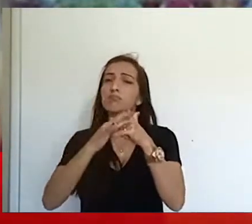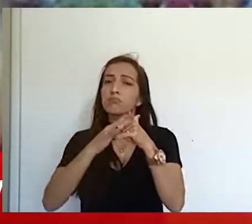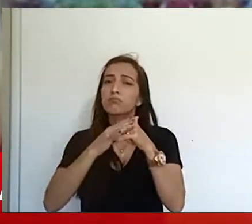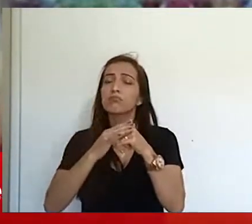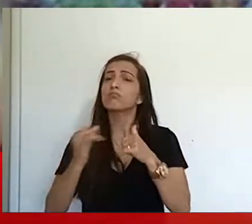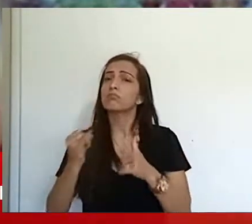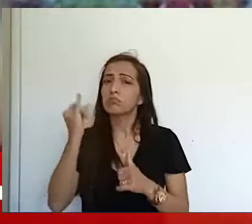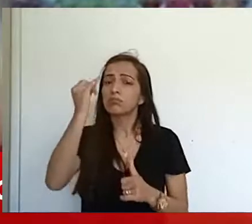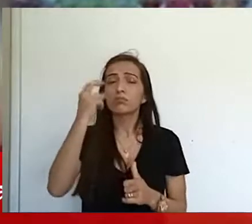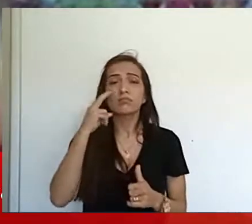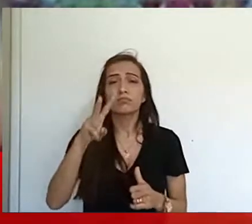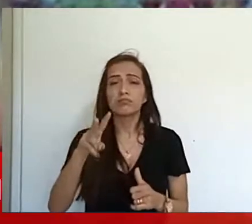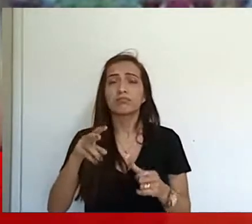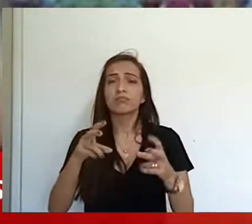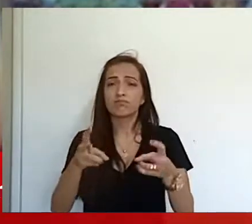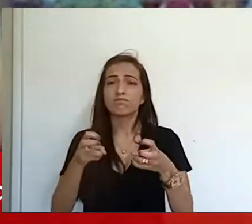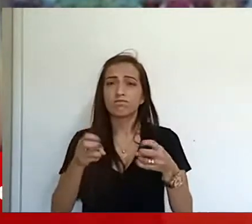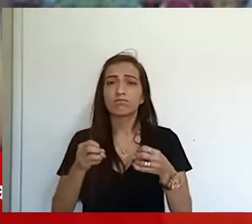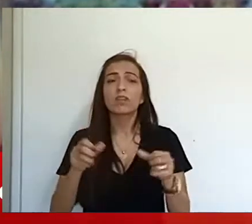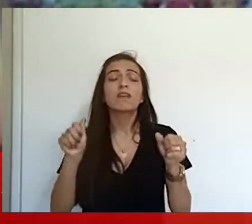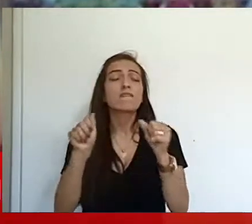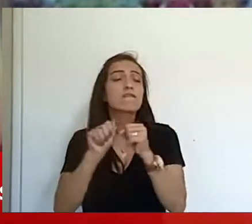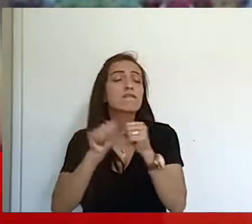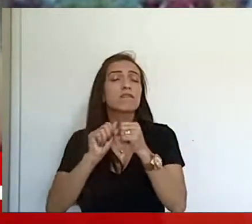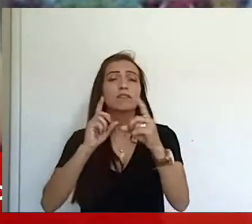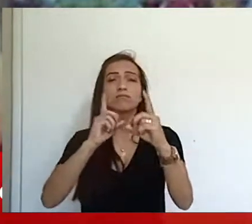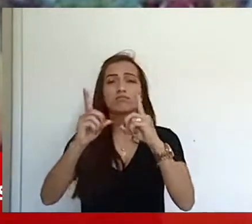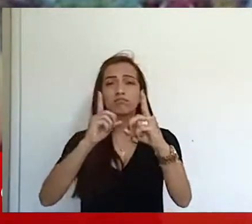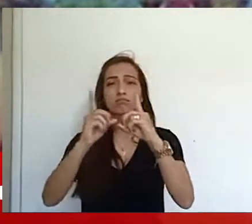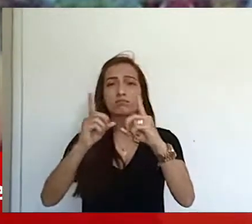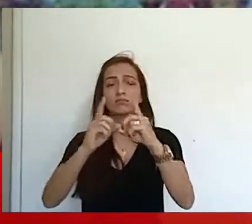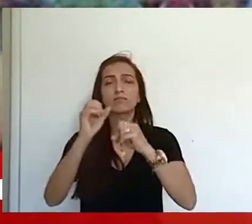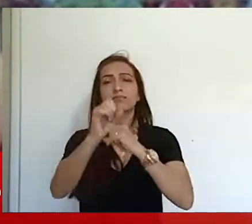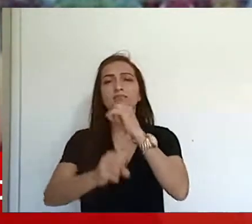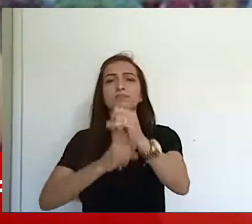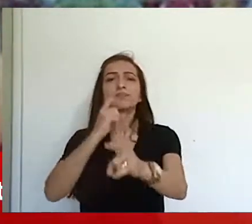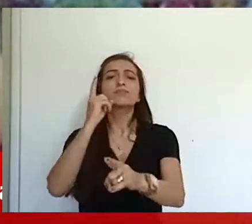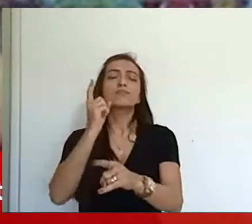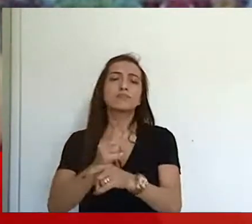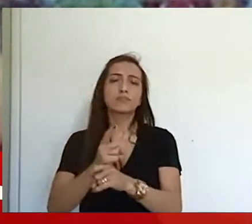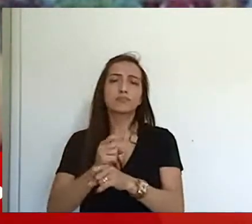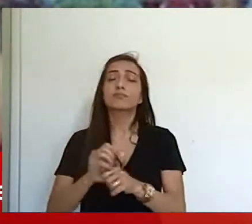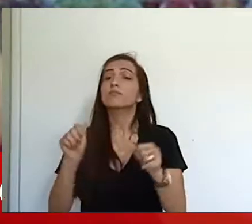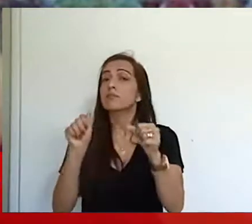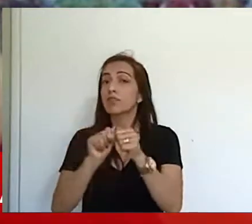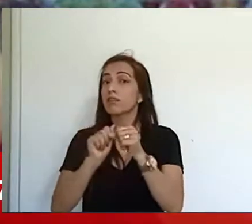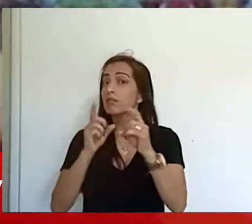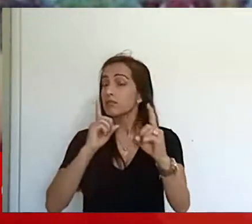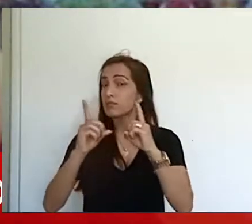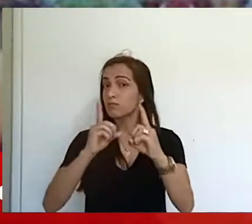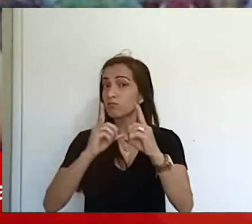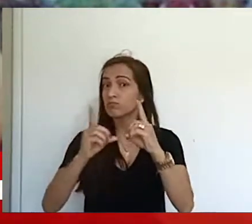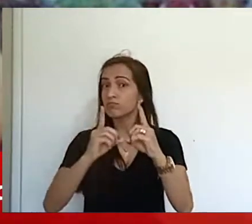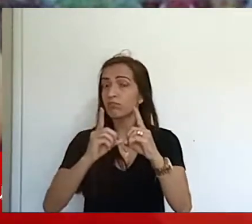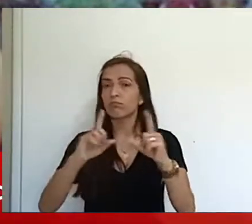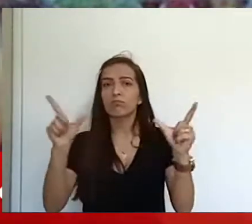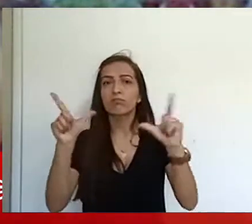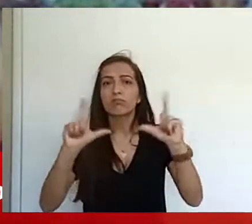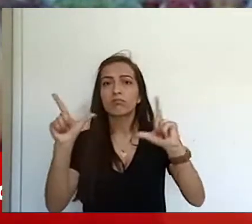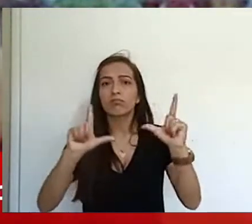esse diálogo online, que estão chamando aí de live, né? Então, ele fez esse diálogo na TV FONEC, está